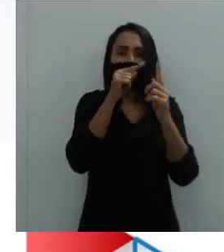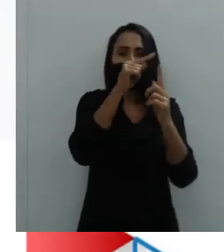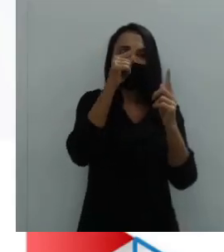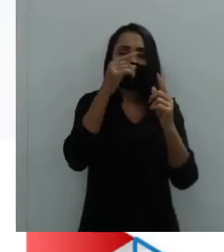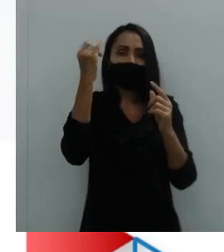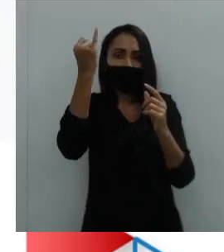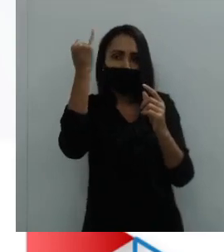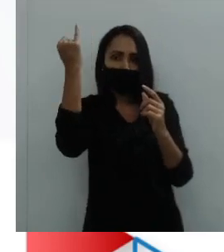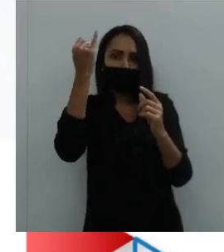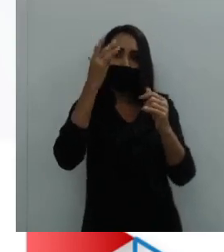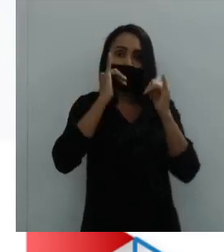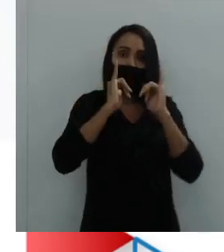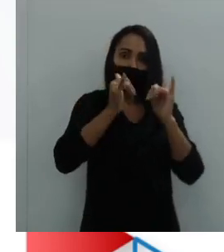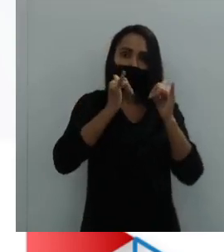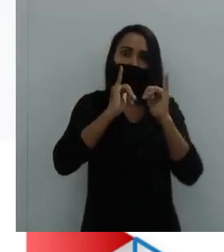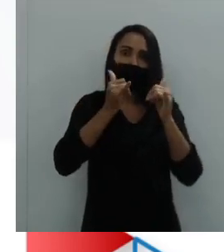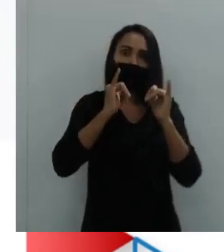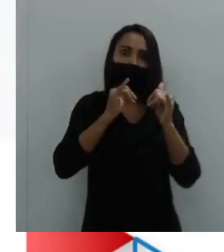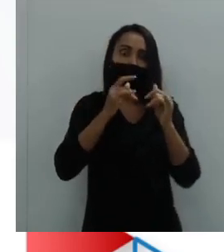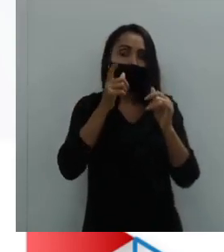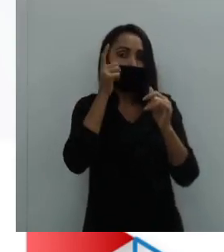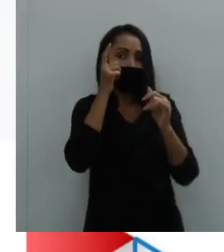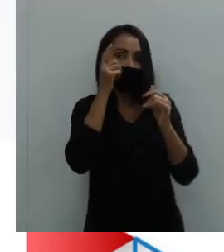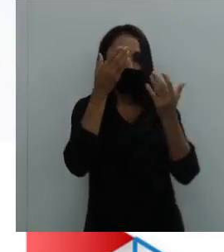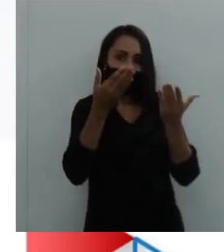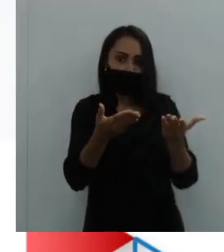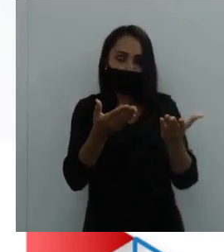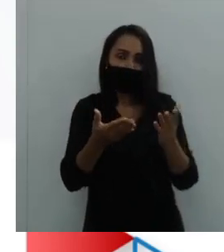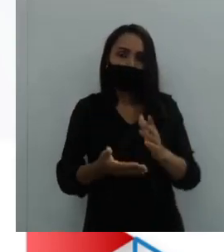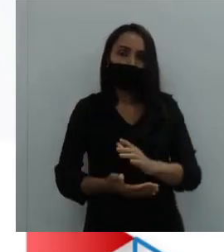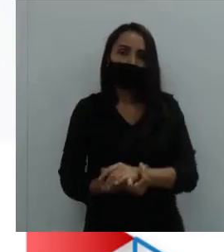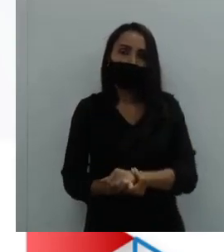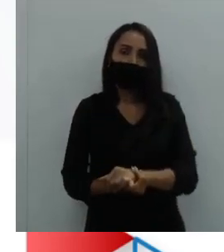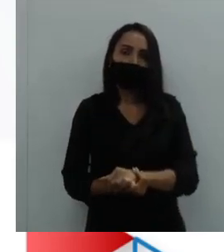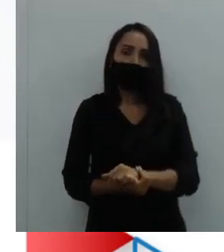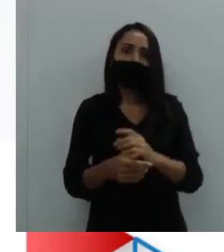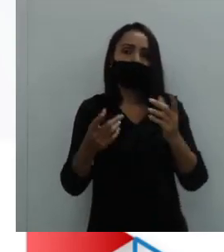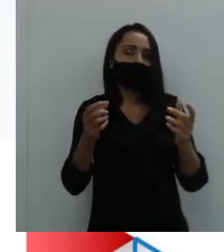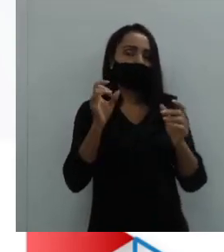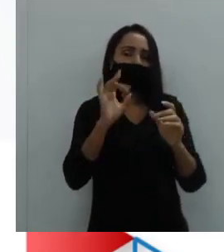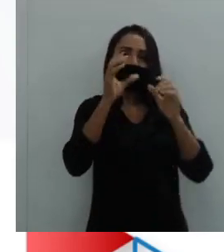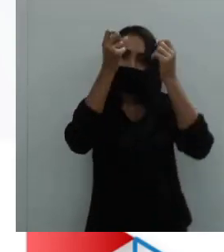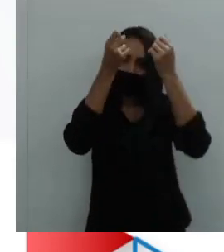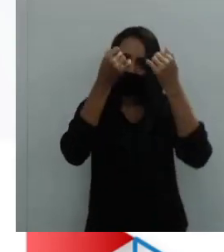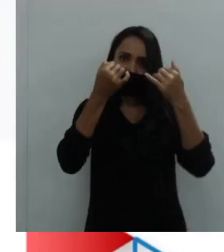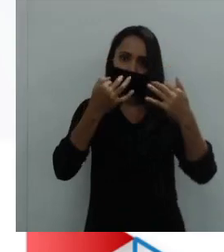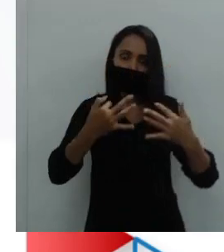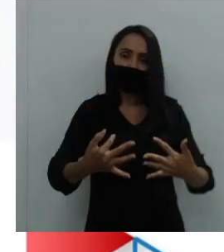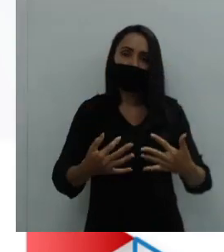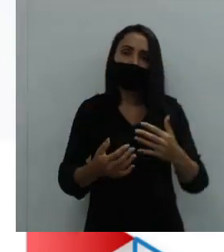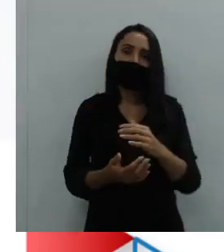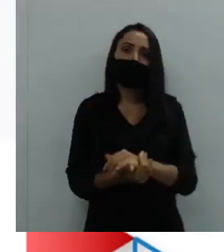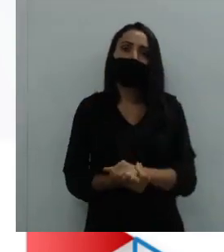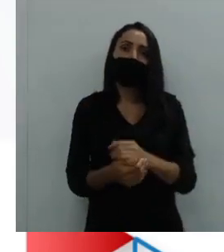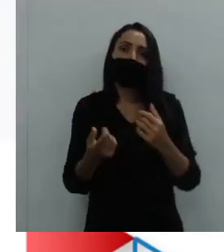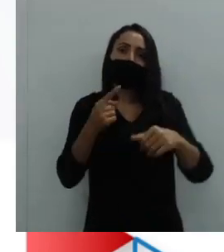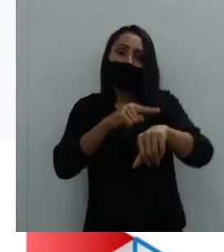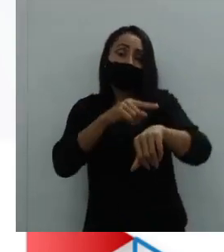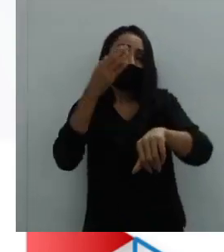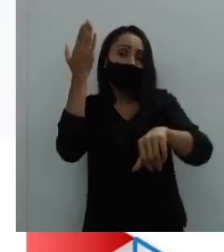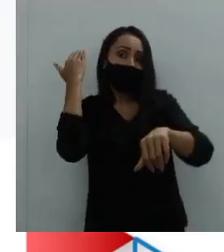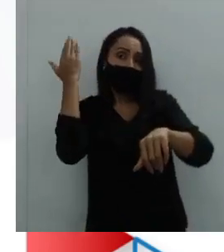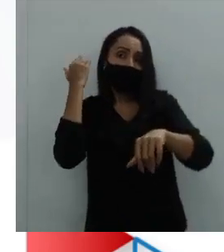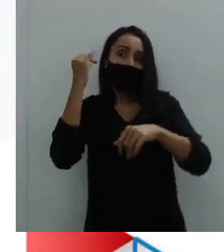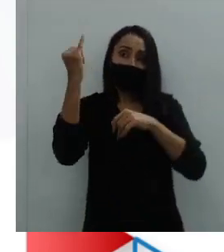O narrador de uma fábula, ele é observador, apenas conta a história. A história se passa um tempo no passado.